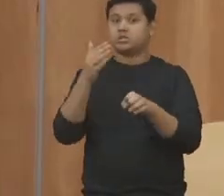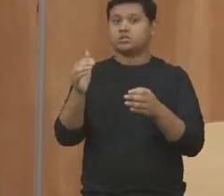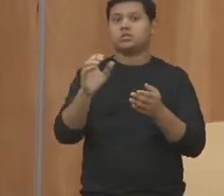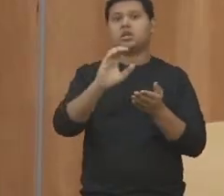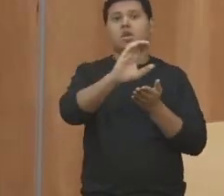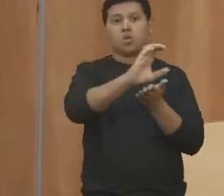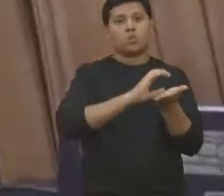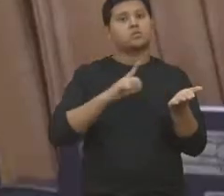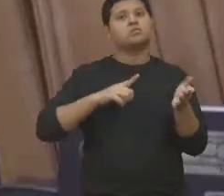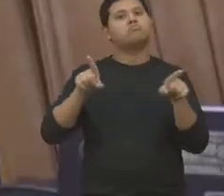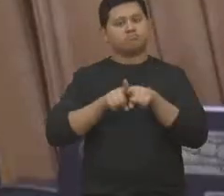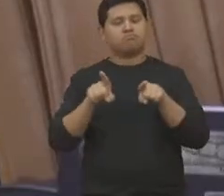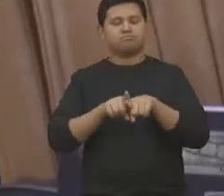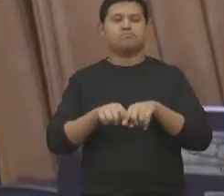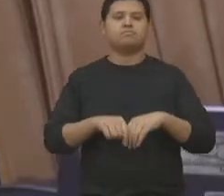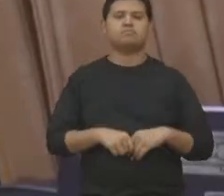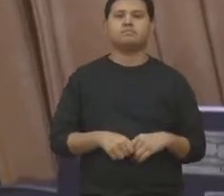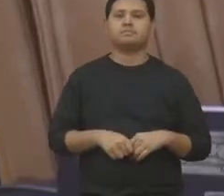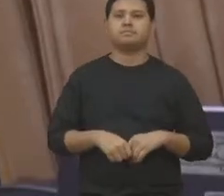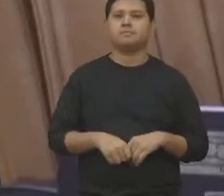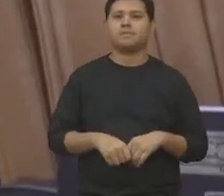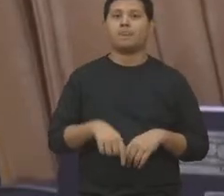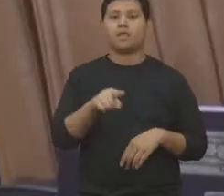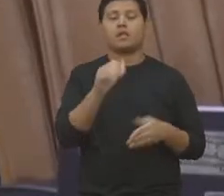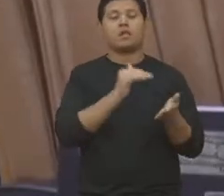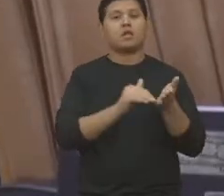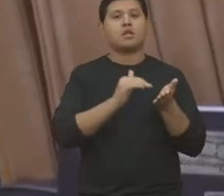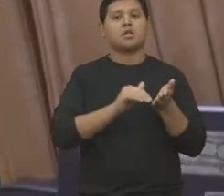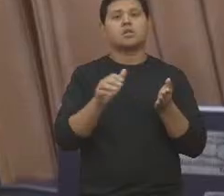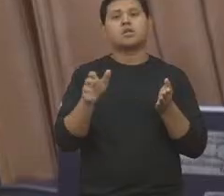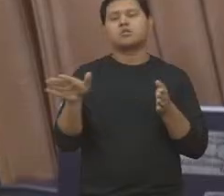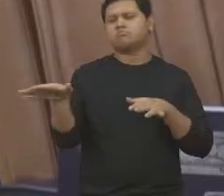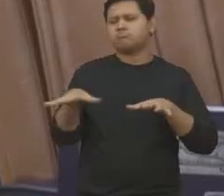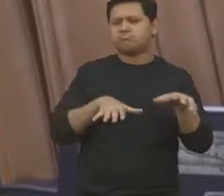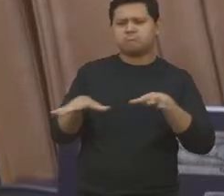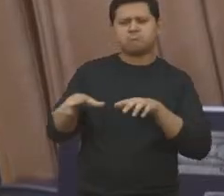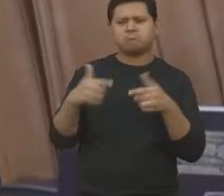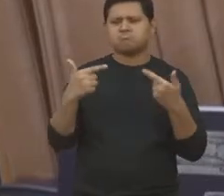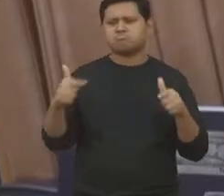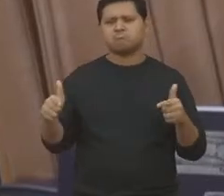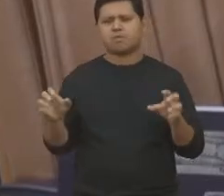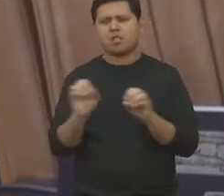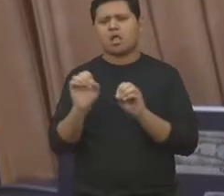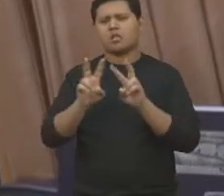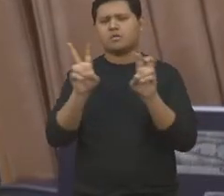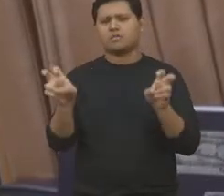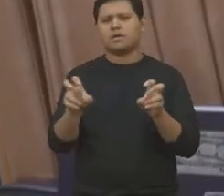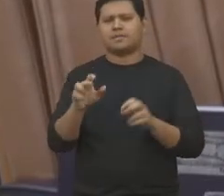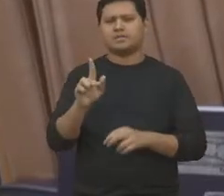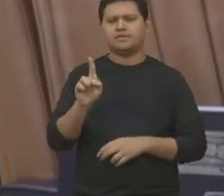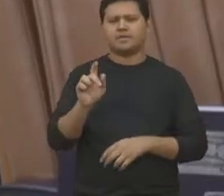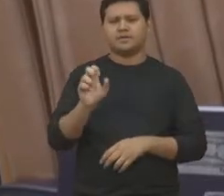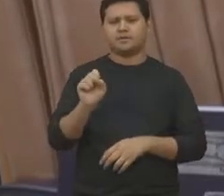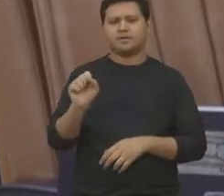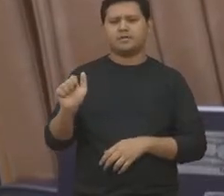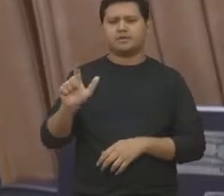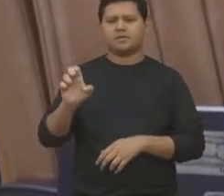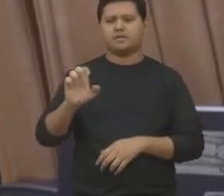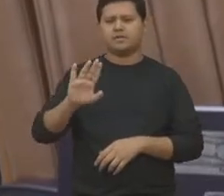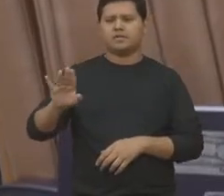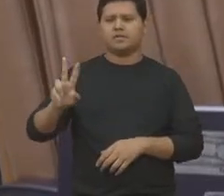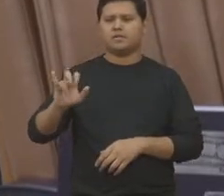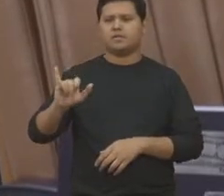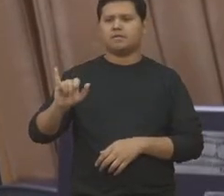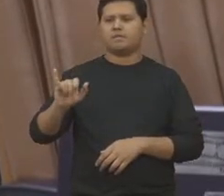bastante. Perfeito. Aqui na mobilidade urbana também não tem nenhuma previsão sobre o passe livre. O passe livre que recentemente